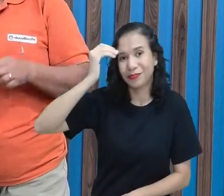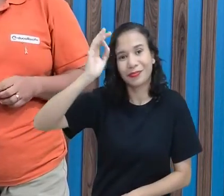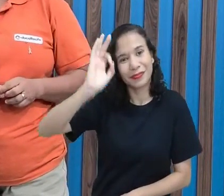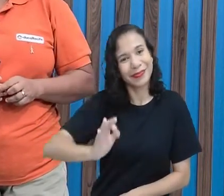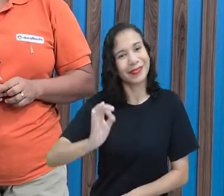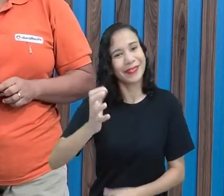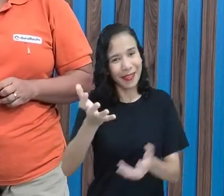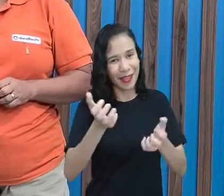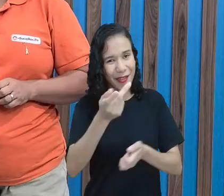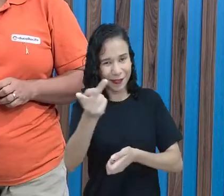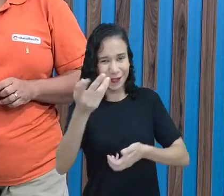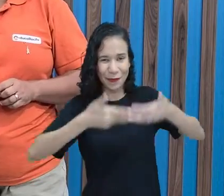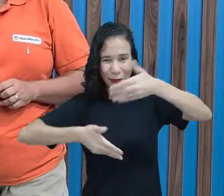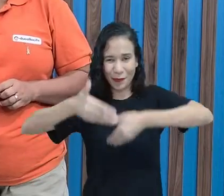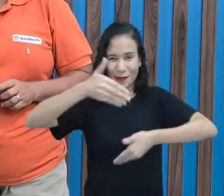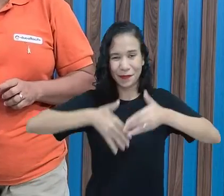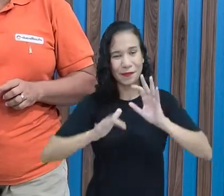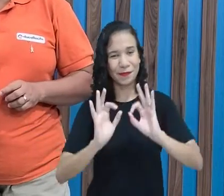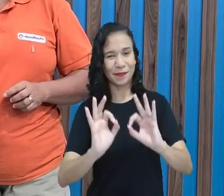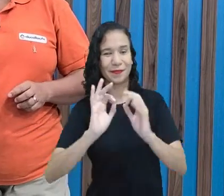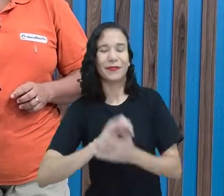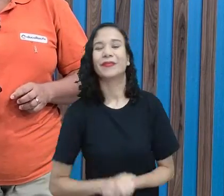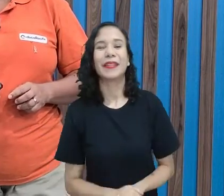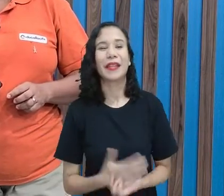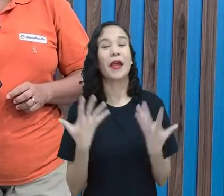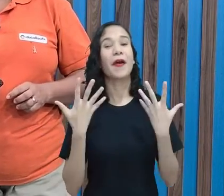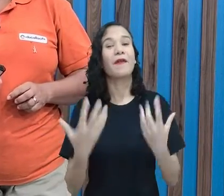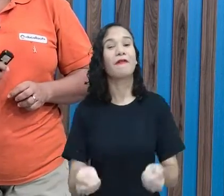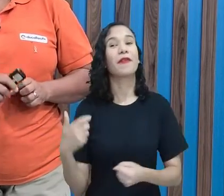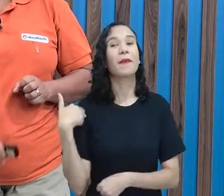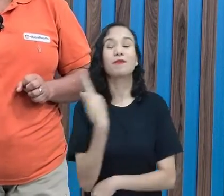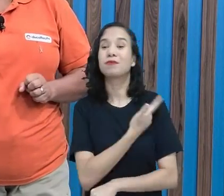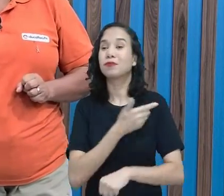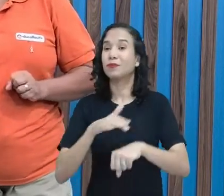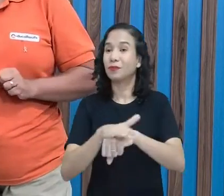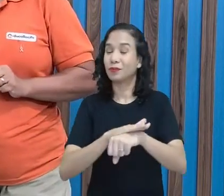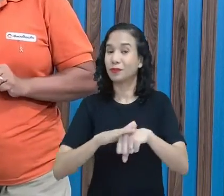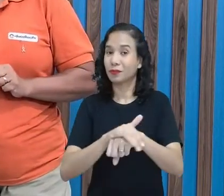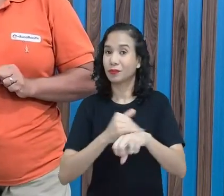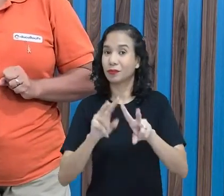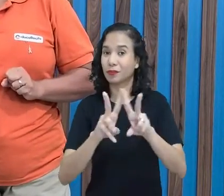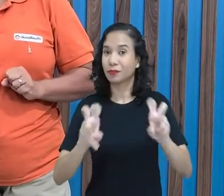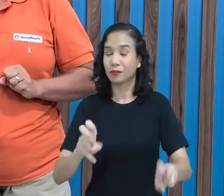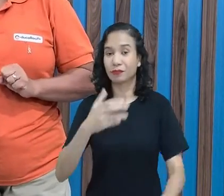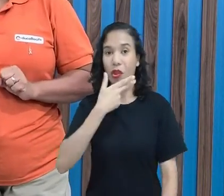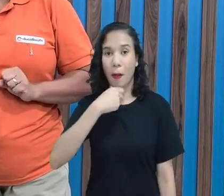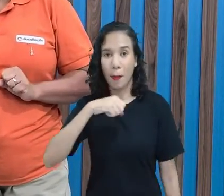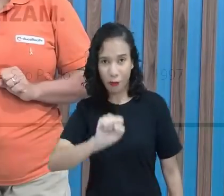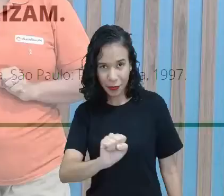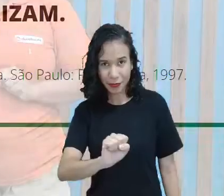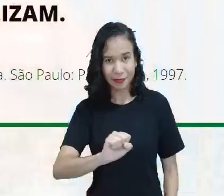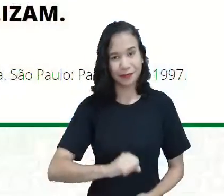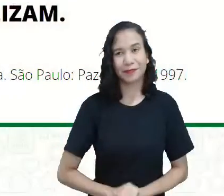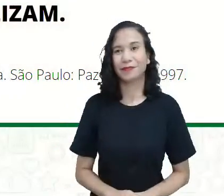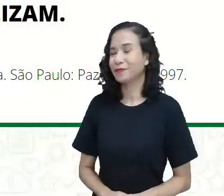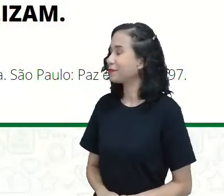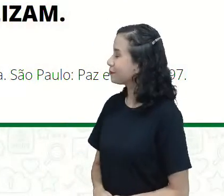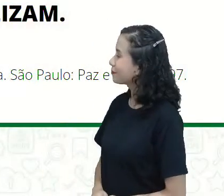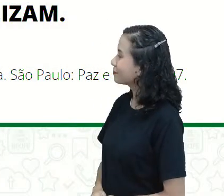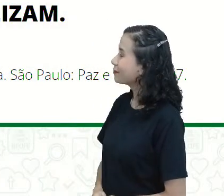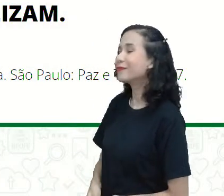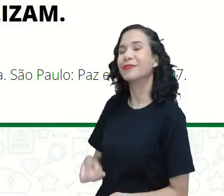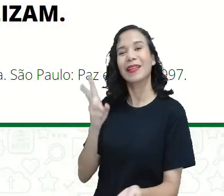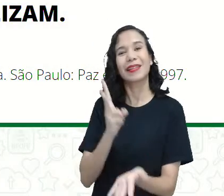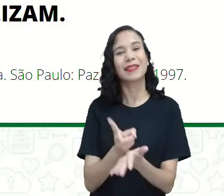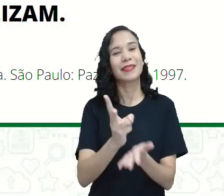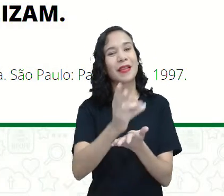eu conto com vocês para isso, tá certo, gente? Vamos falar de Paulo Freire. Eu estou